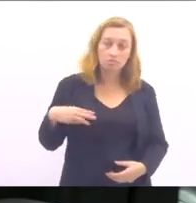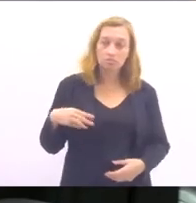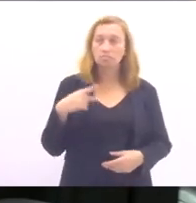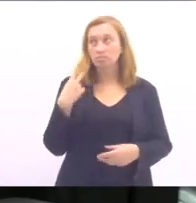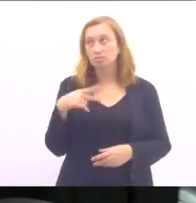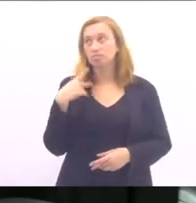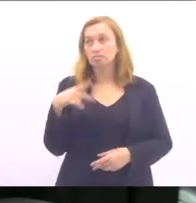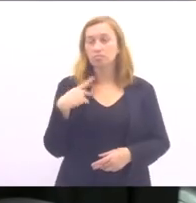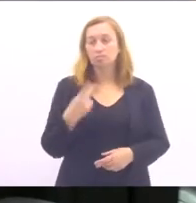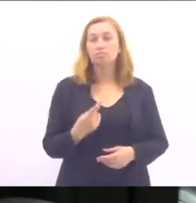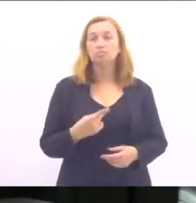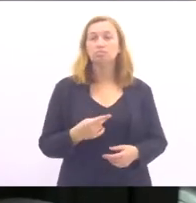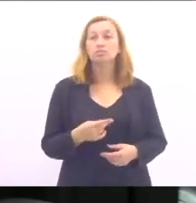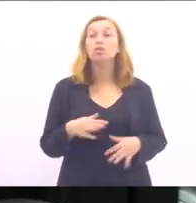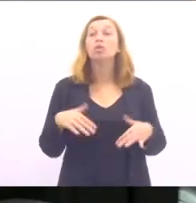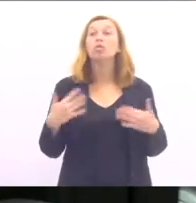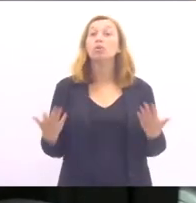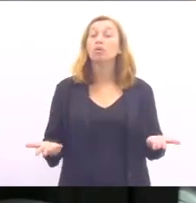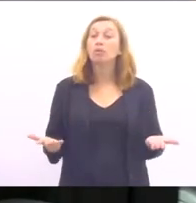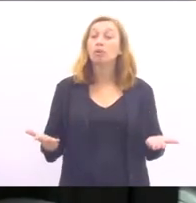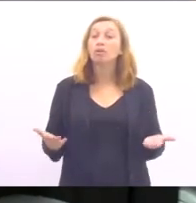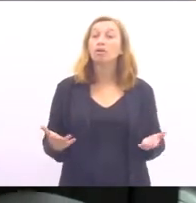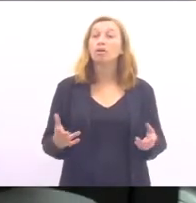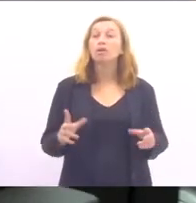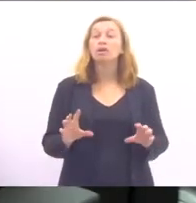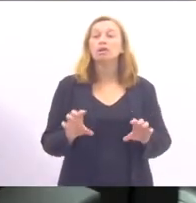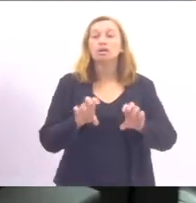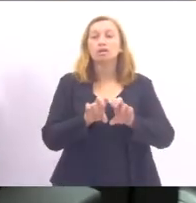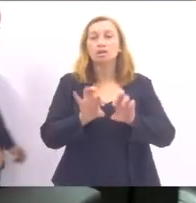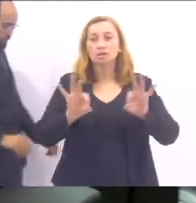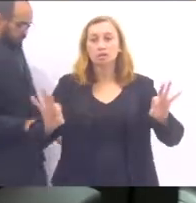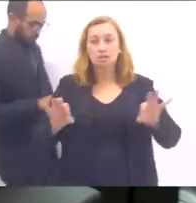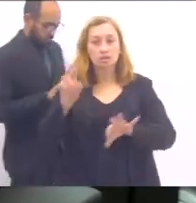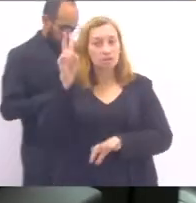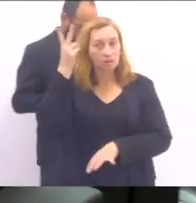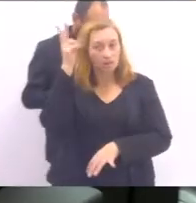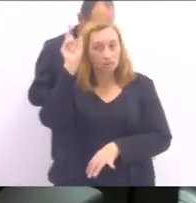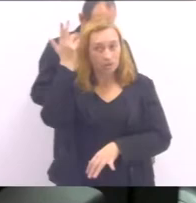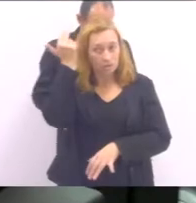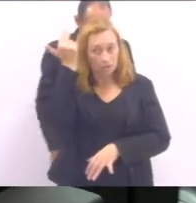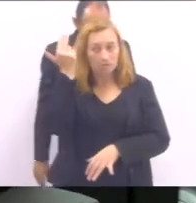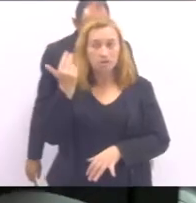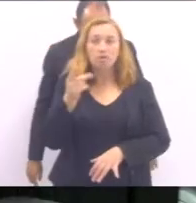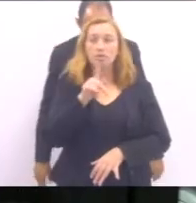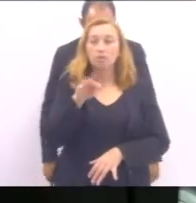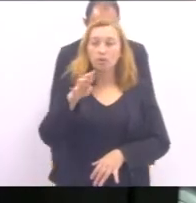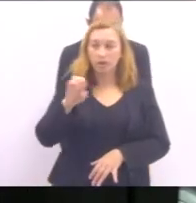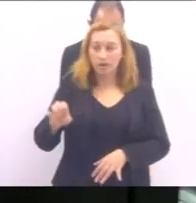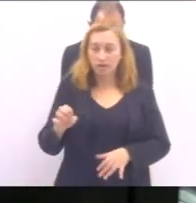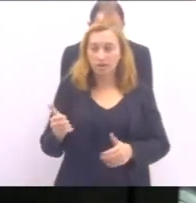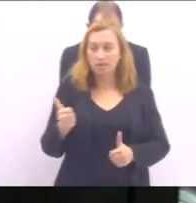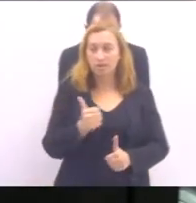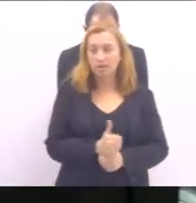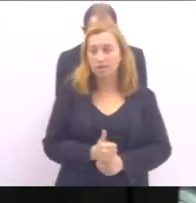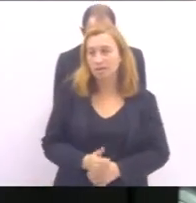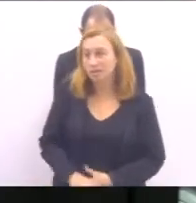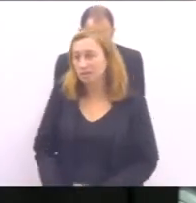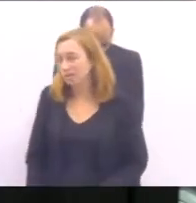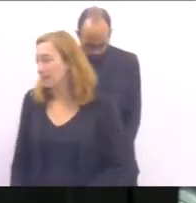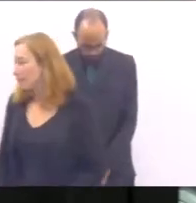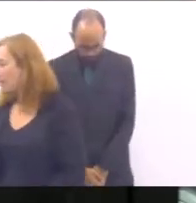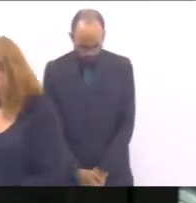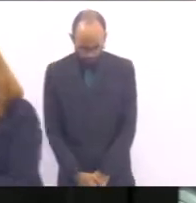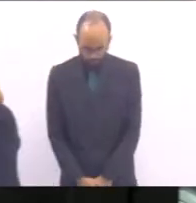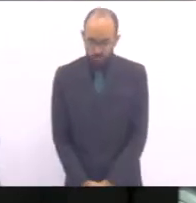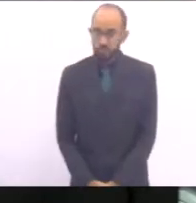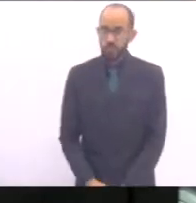tal, é qual seria a cenoura e qual seria o porrete que o Recicla RJ poderia fazer